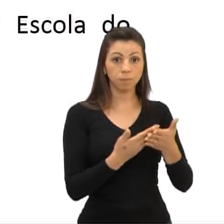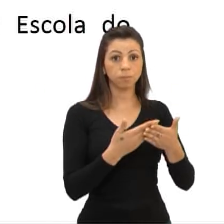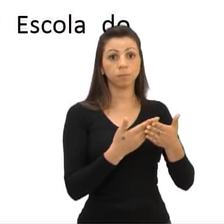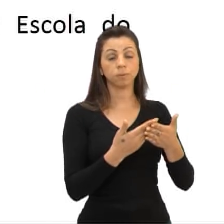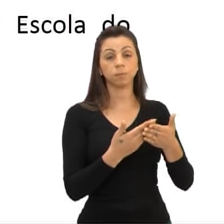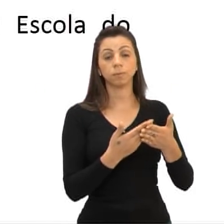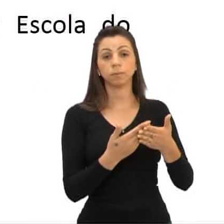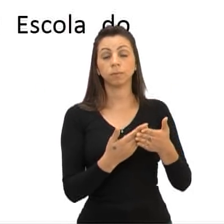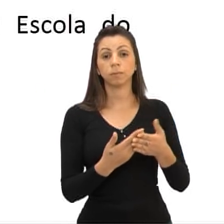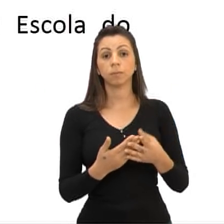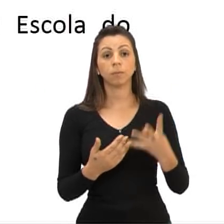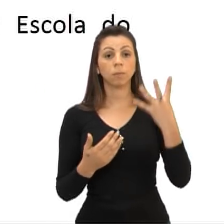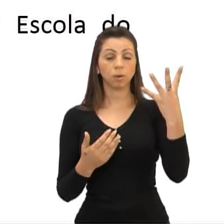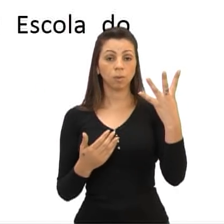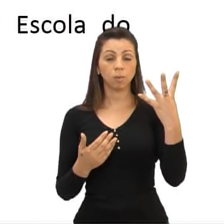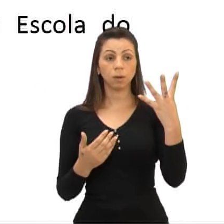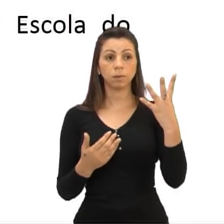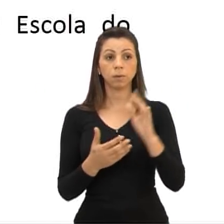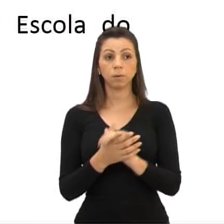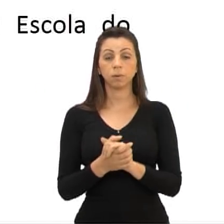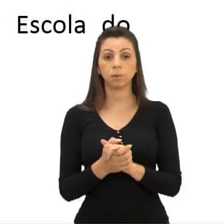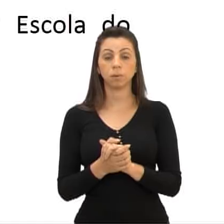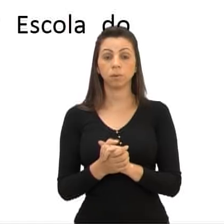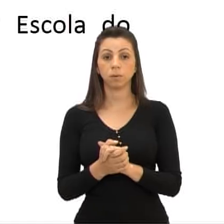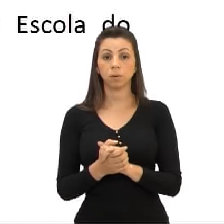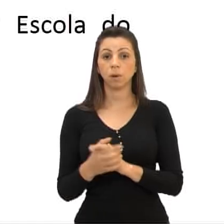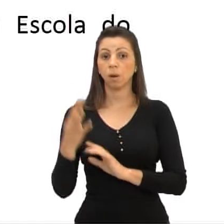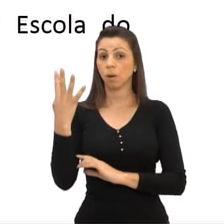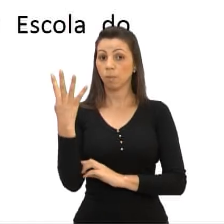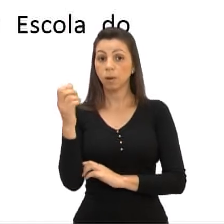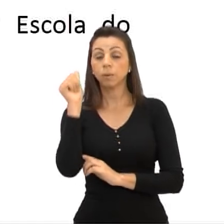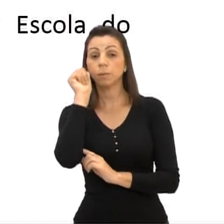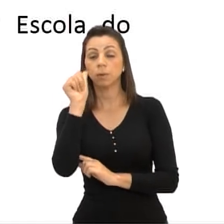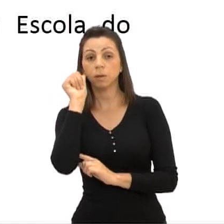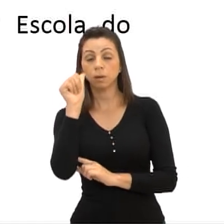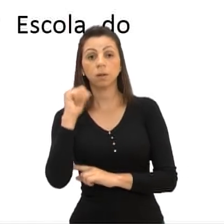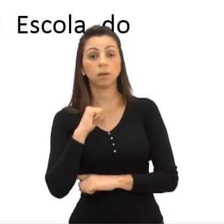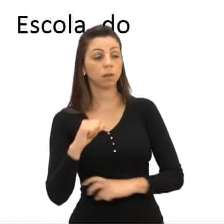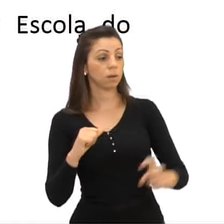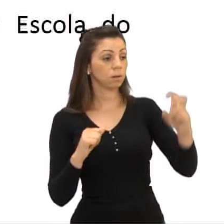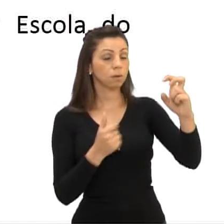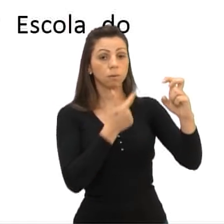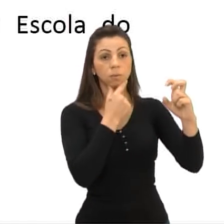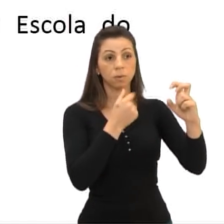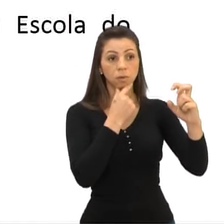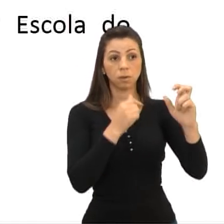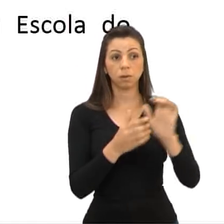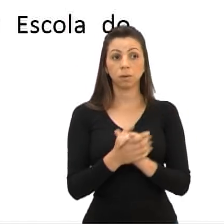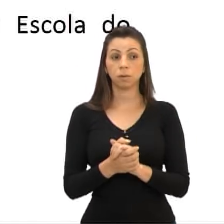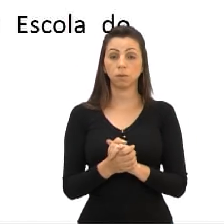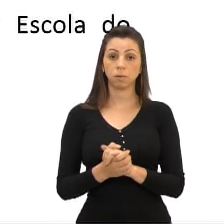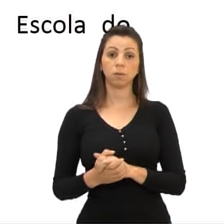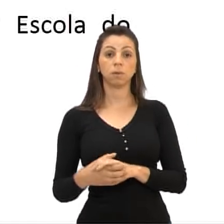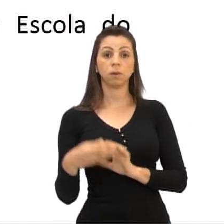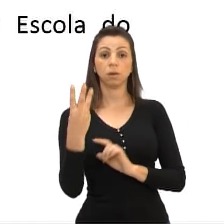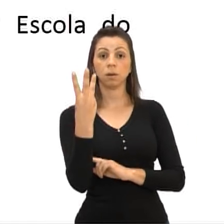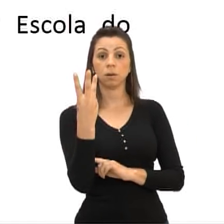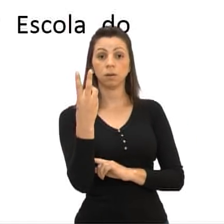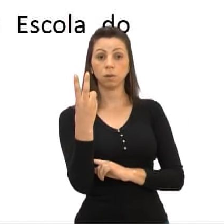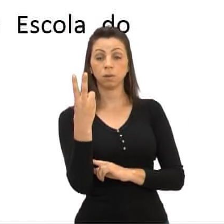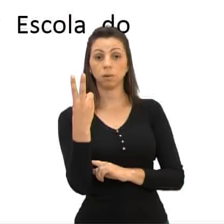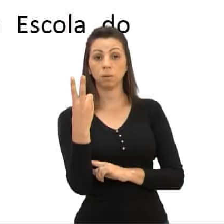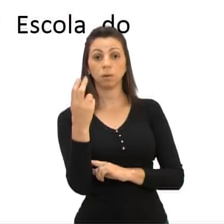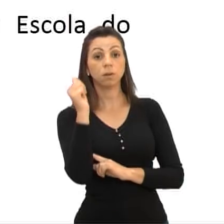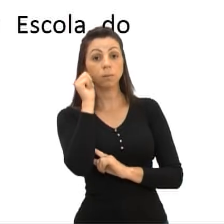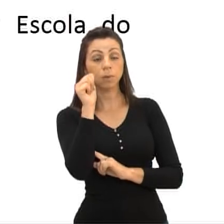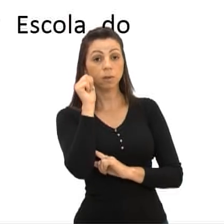para cada 4 meninos a 5 meninas e 32 meninos matriculados nessa série, você já